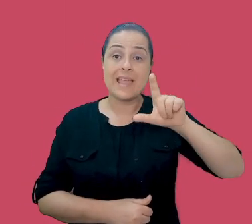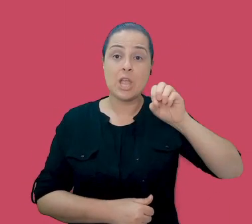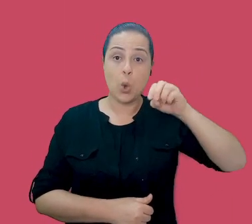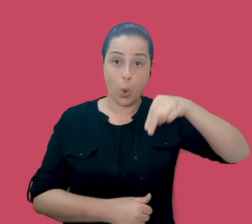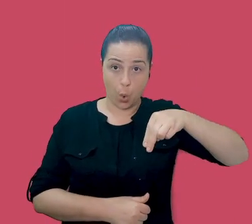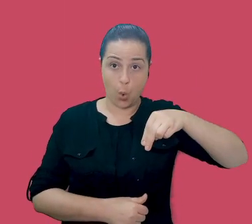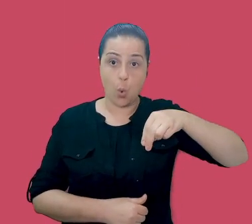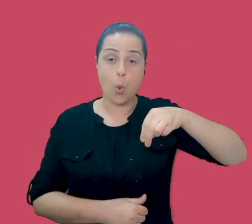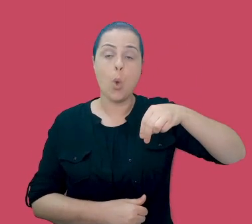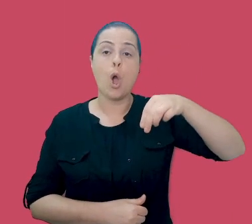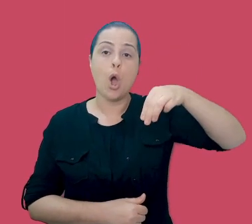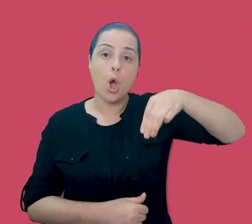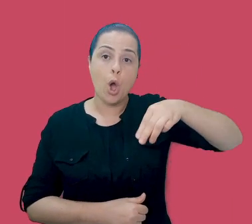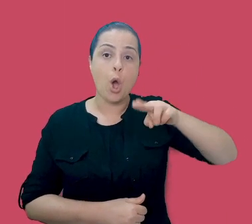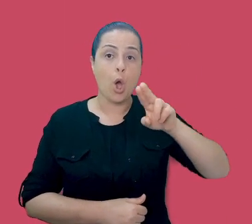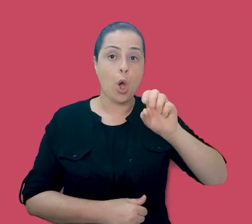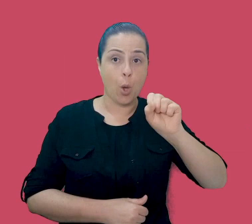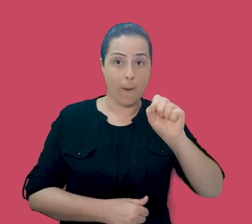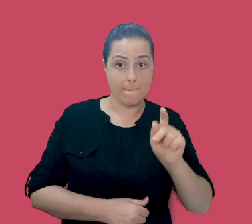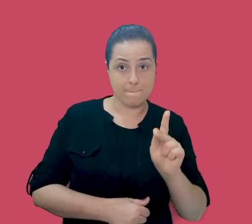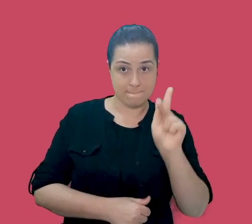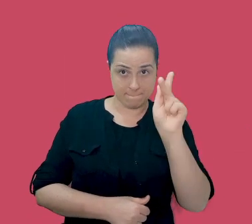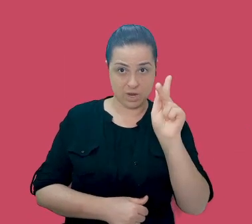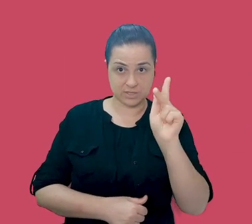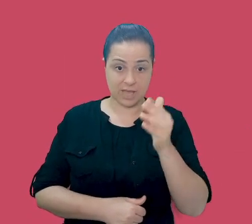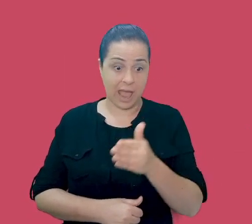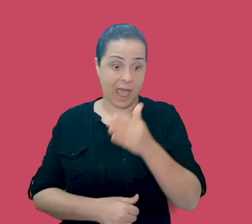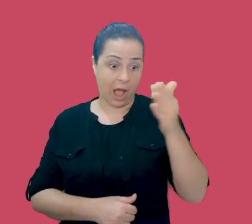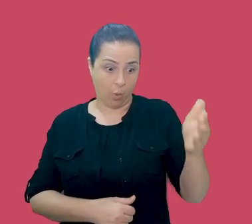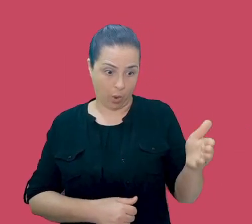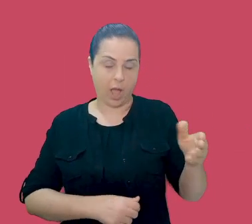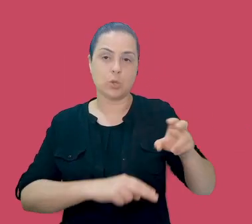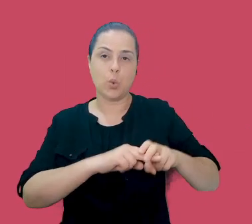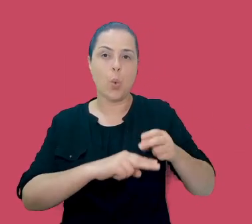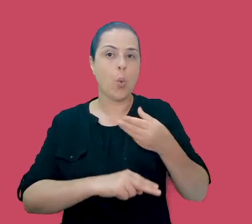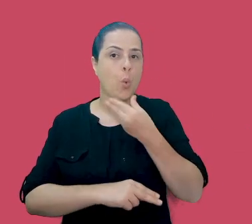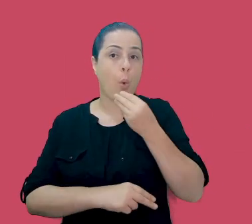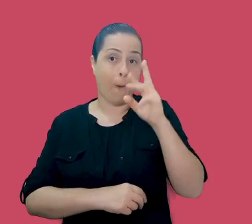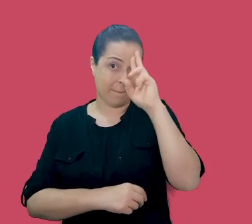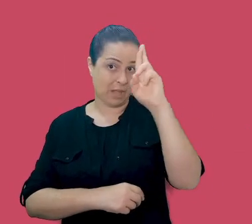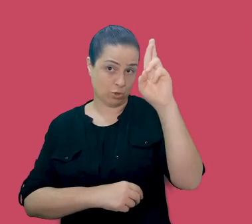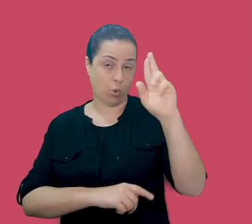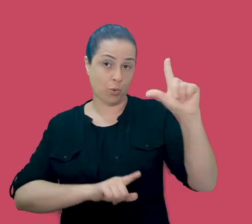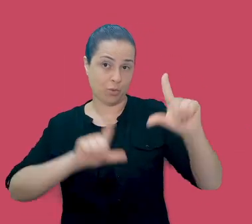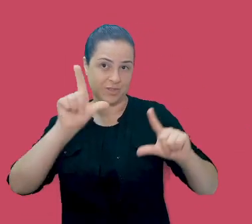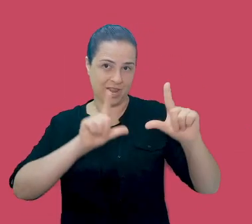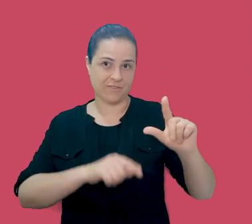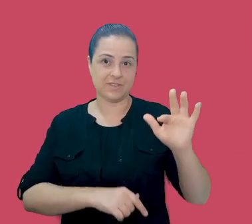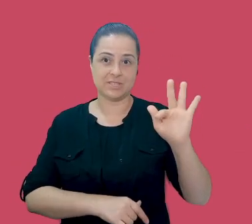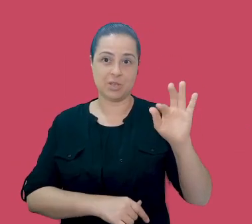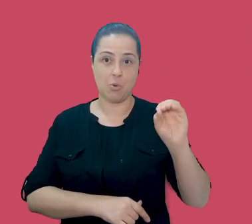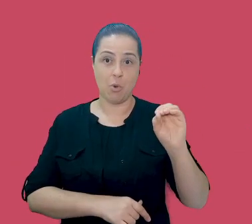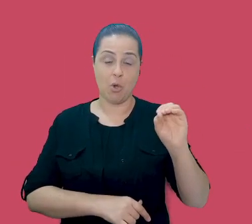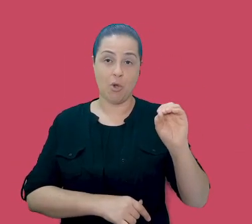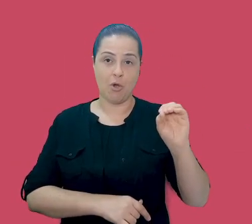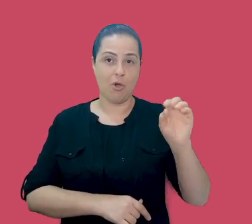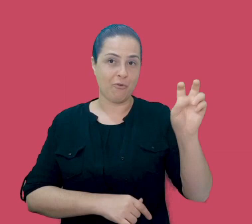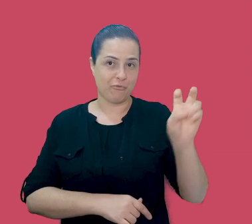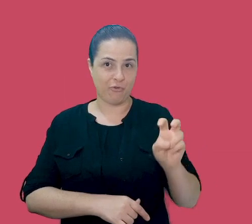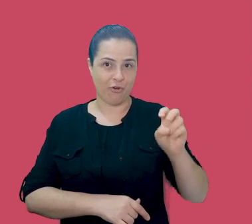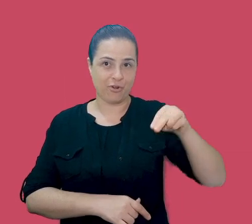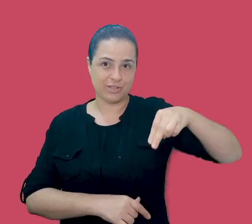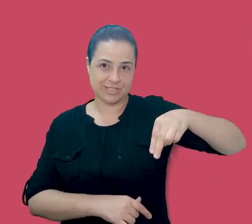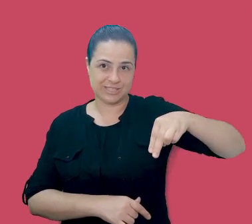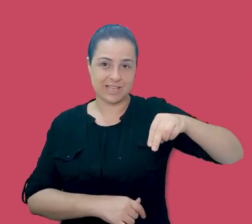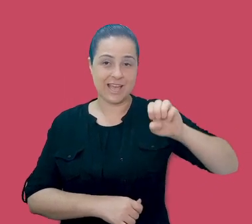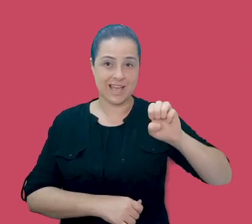do lado, brother do dono do Fox News, que aqui nos Estados Unidos é quem, né, elegeu o tirano. A